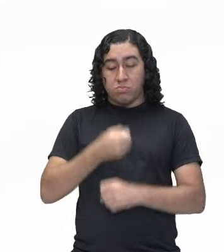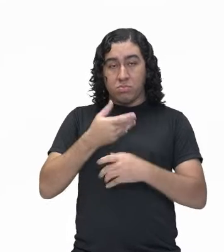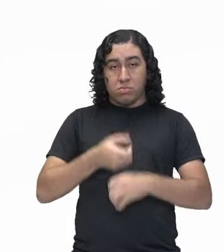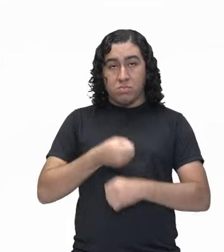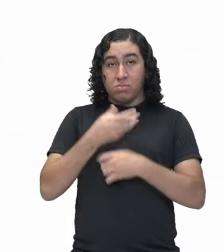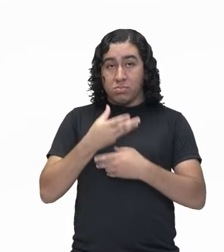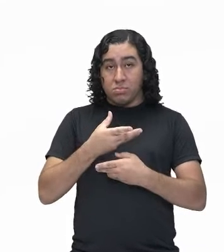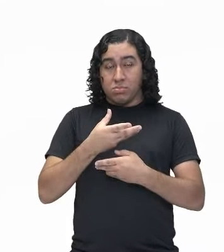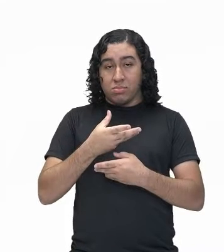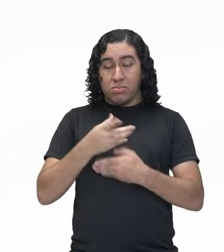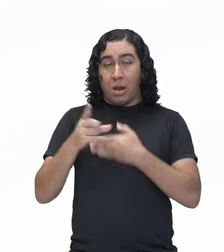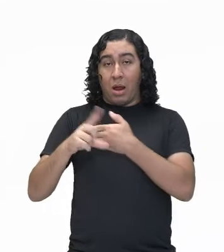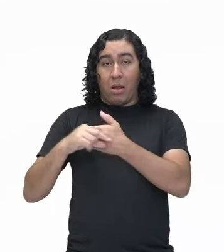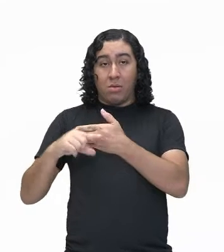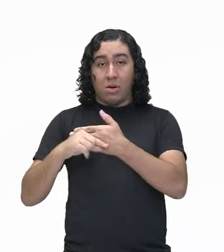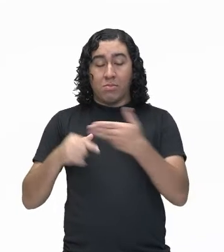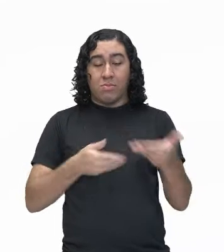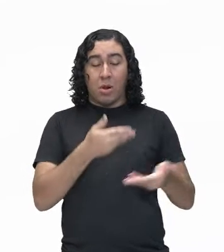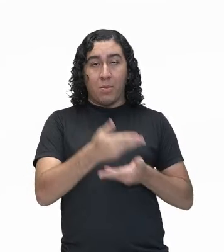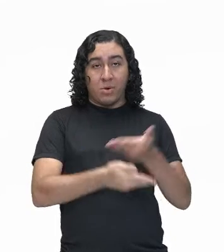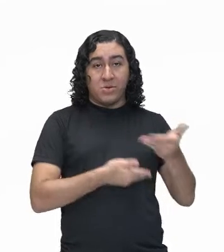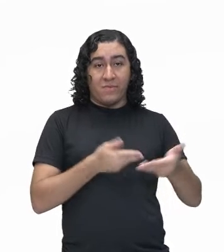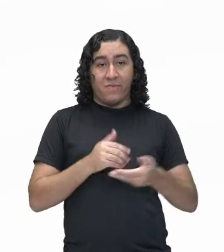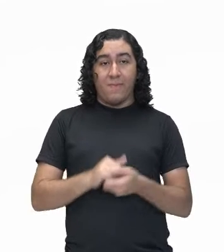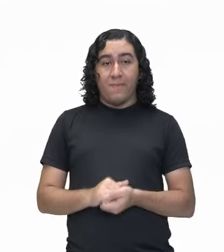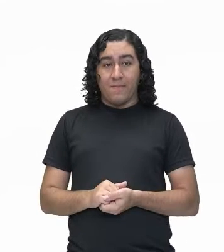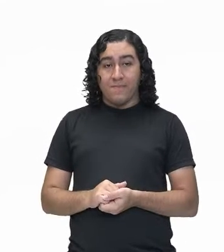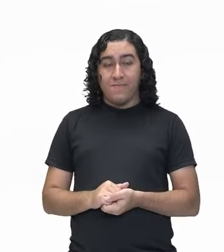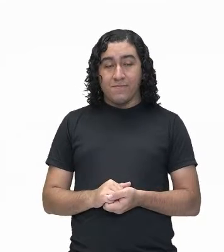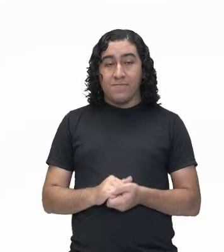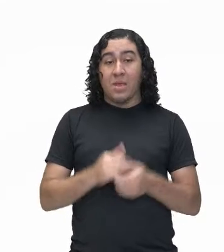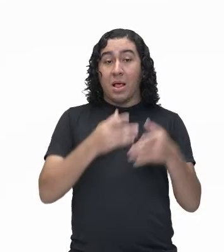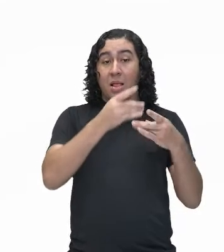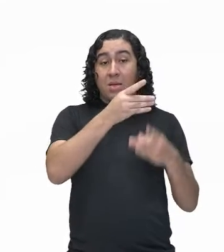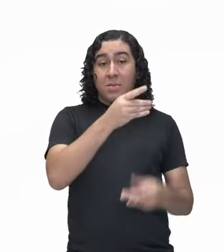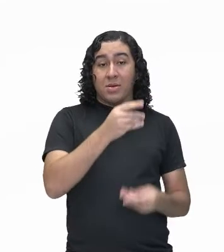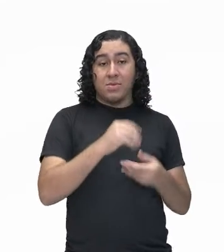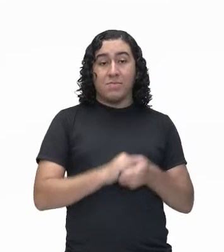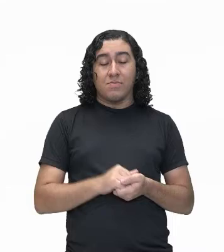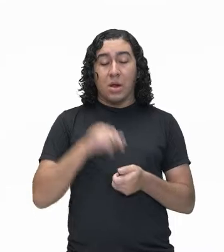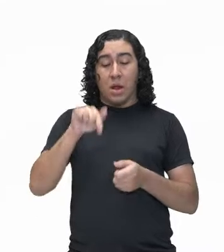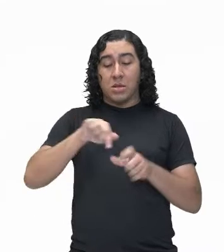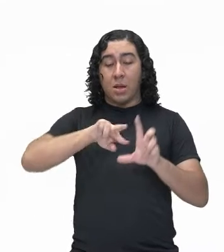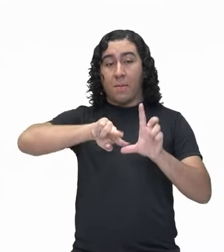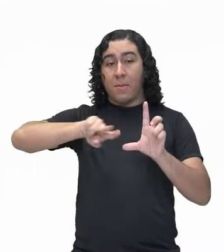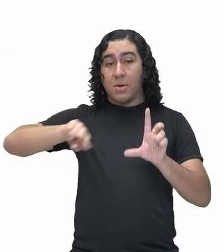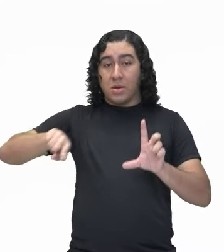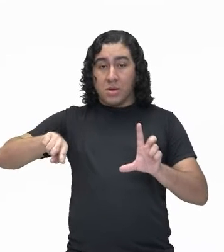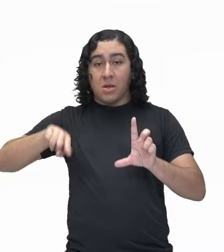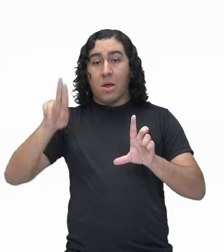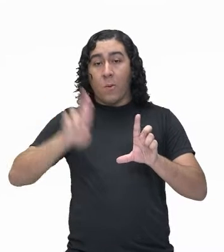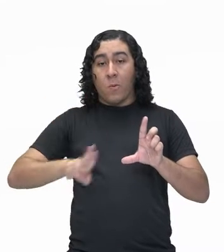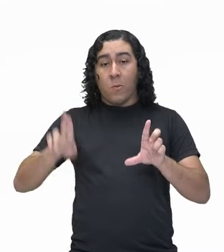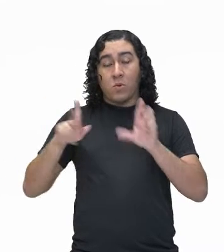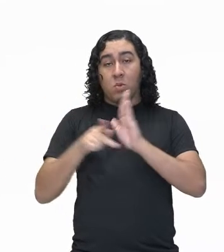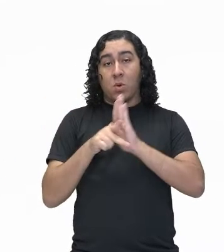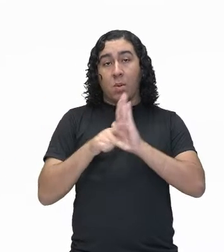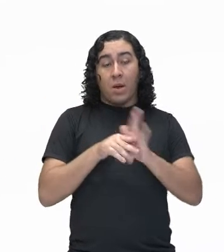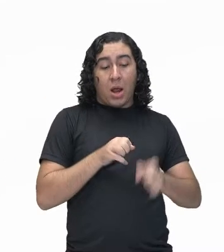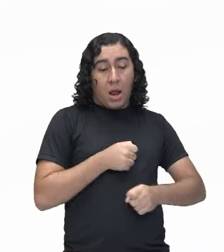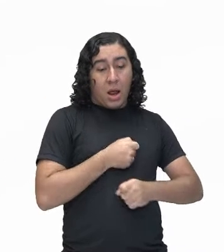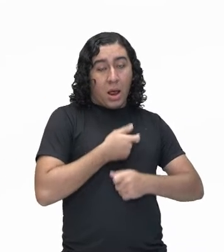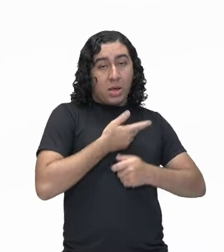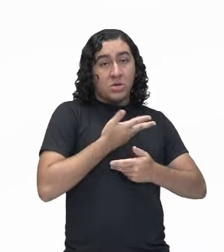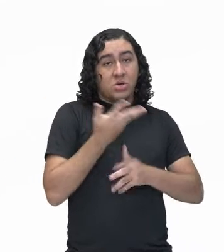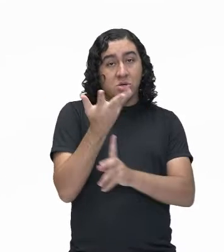produções autorais e colaborativas. Detalhamento: as mídias nos processos de